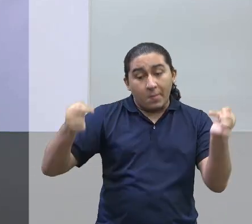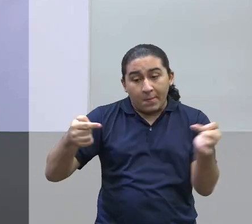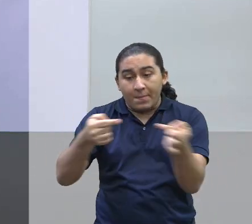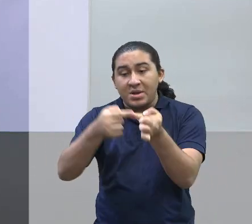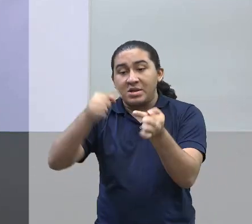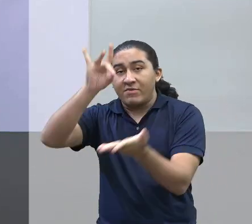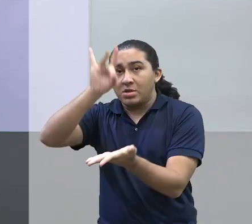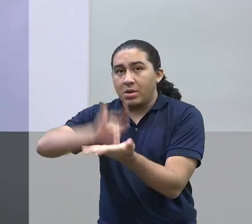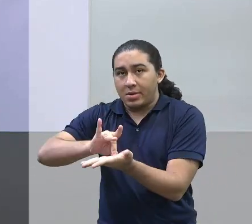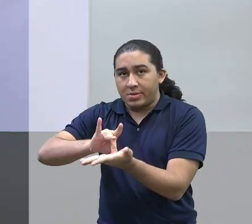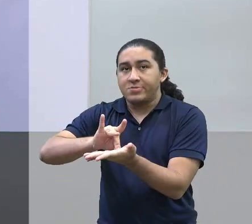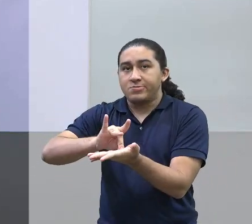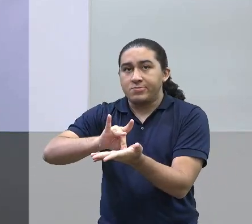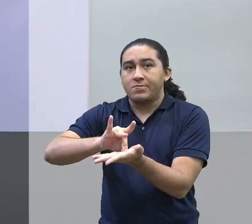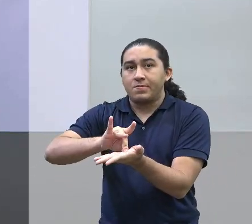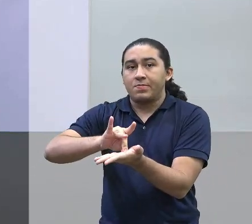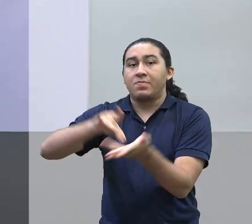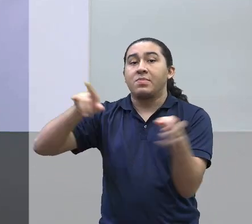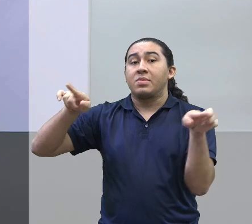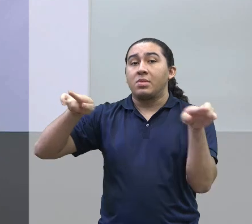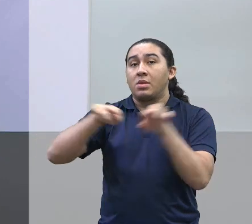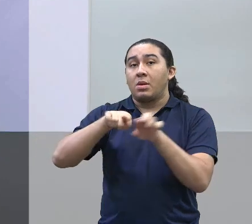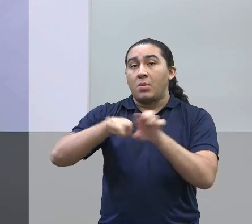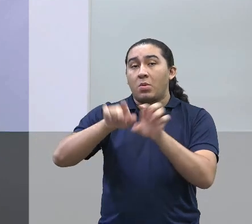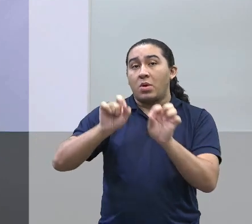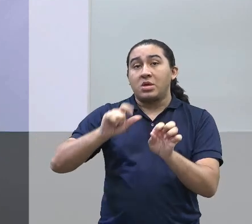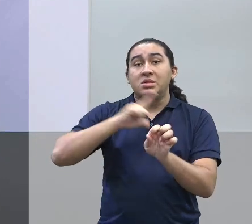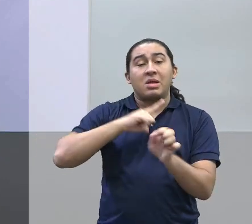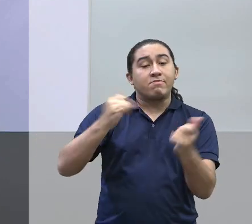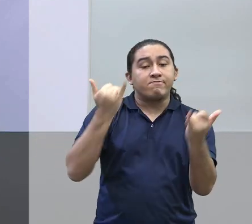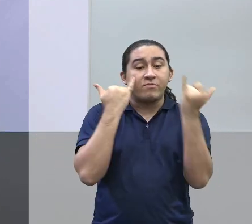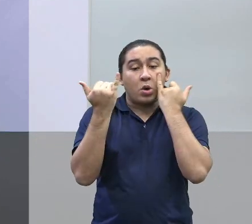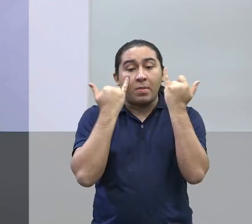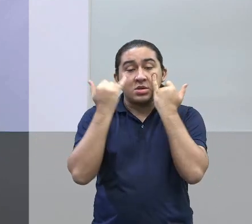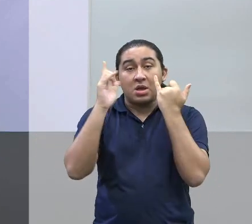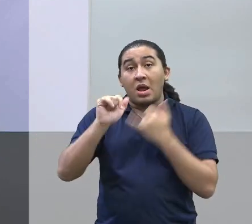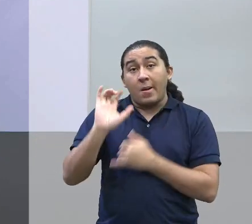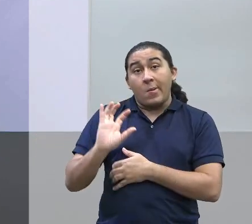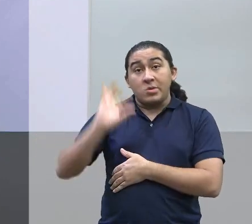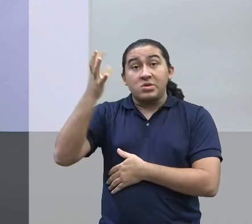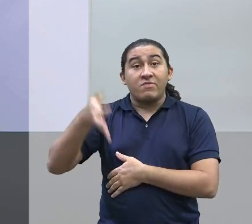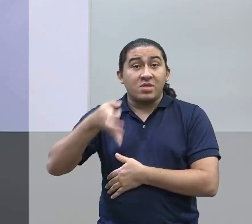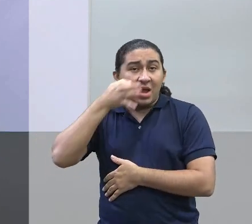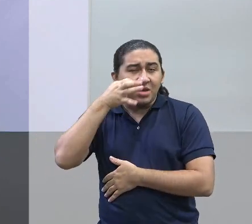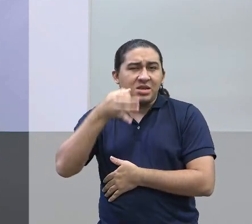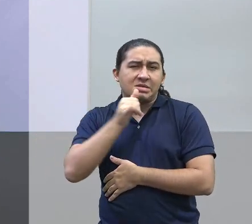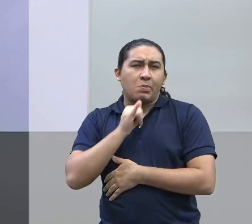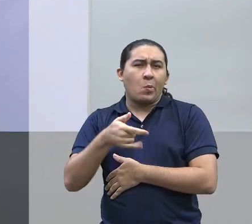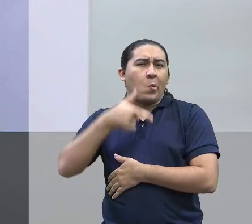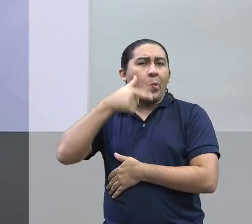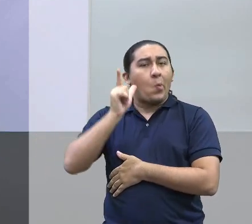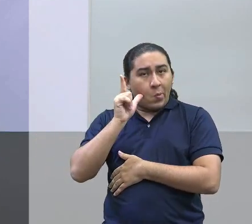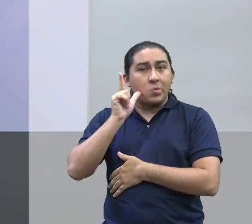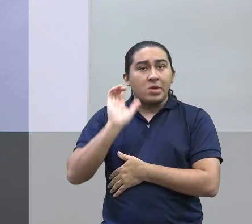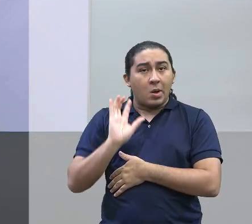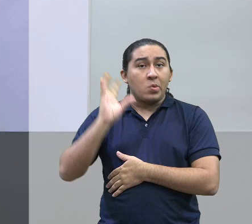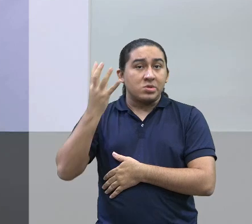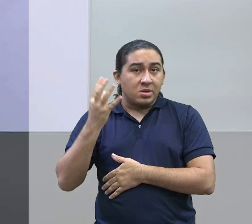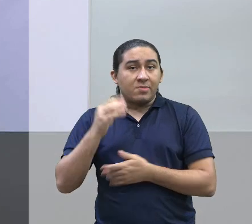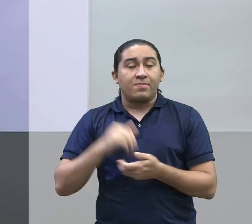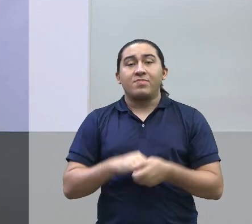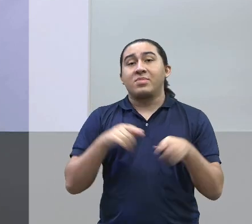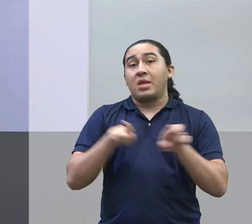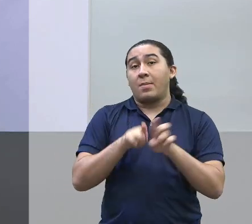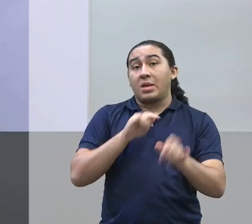e, geralmente, vai noticiar fatos que ocorreram ontem. E, no caso da